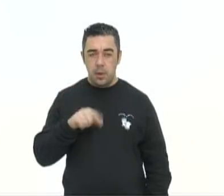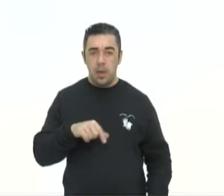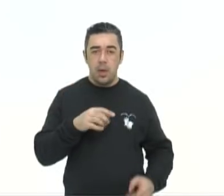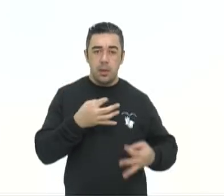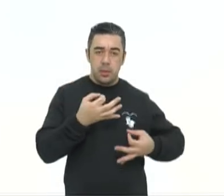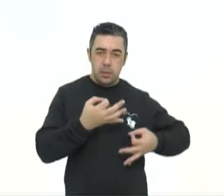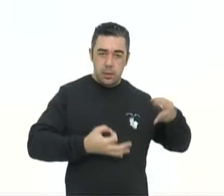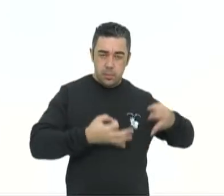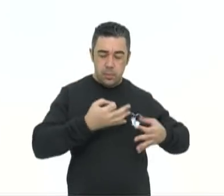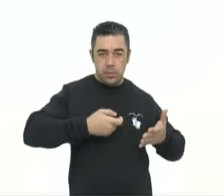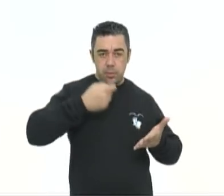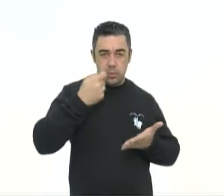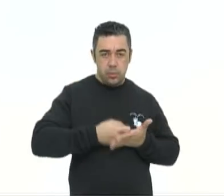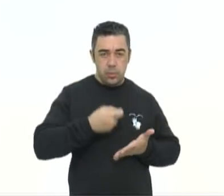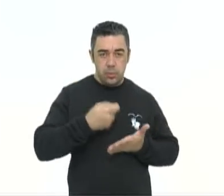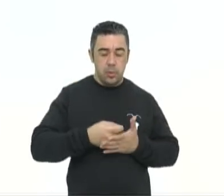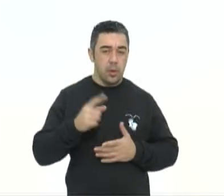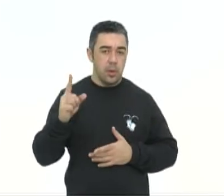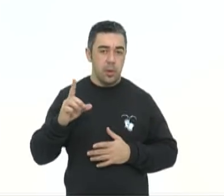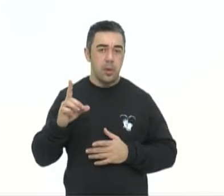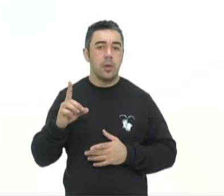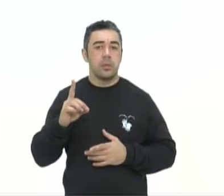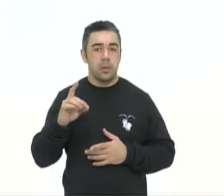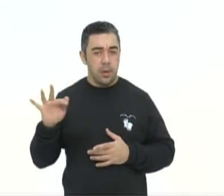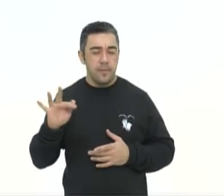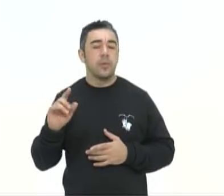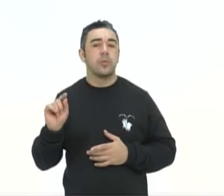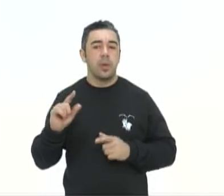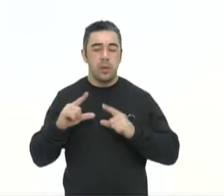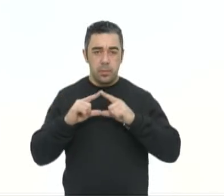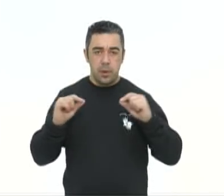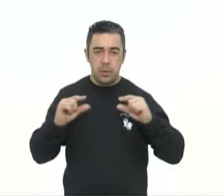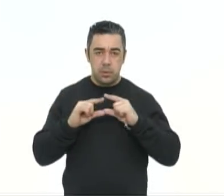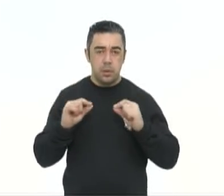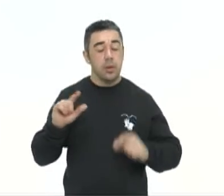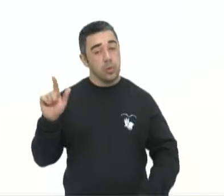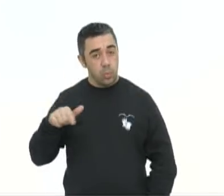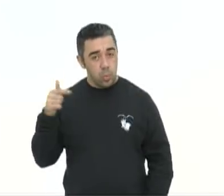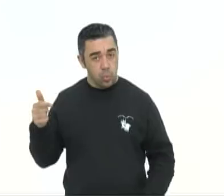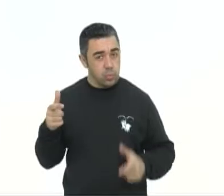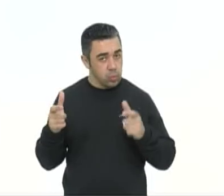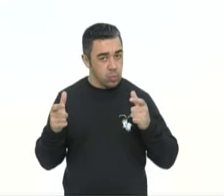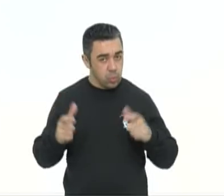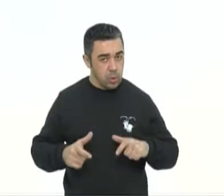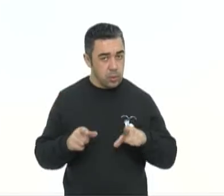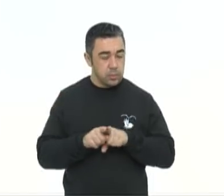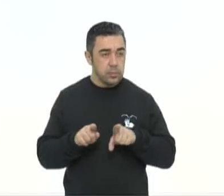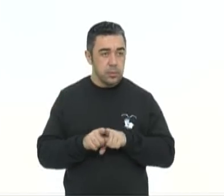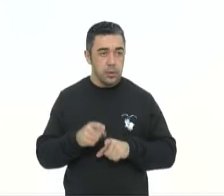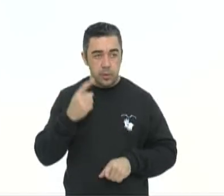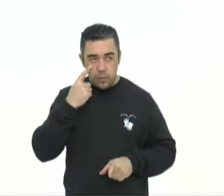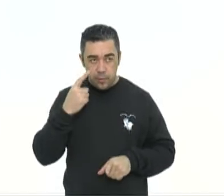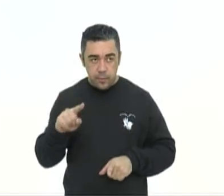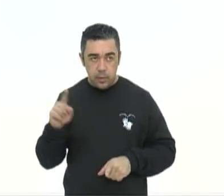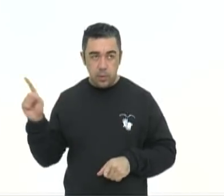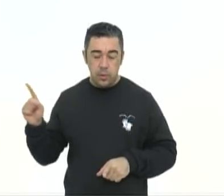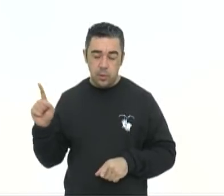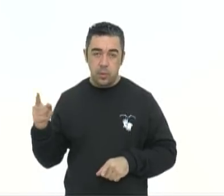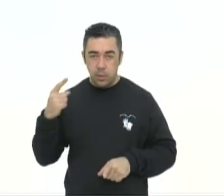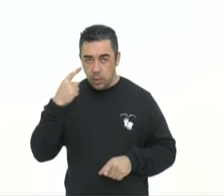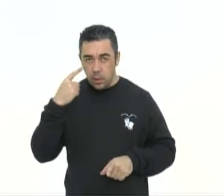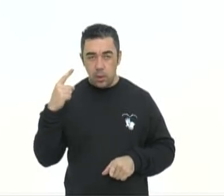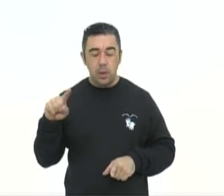Justiça do Distrito Federal, tá? E de outros territórios. Então, olha só, nós consultamos essa fonte